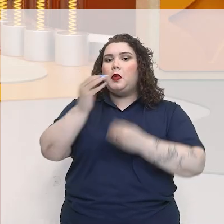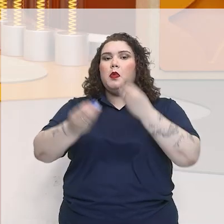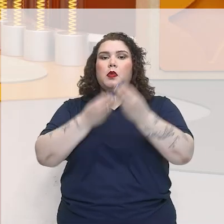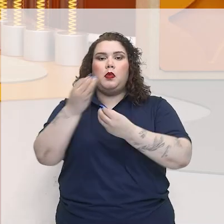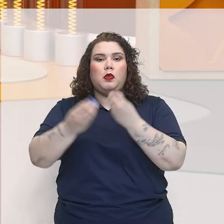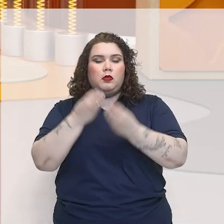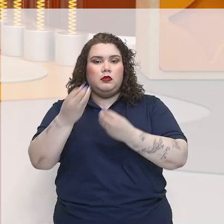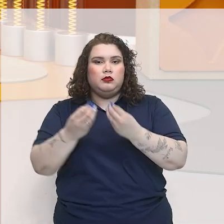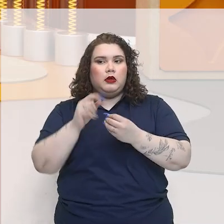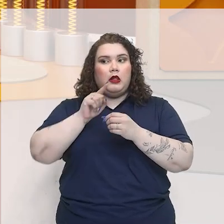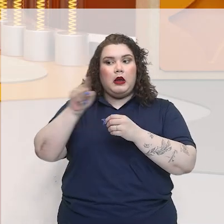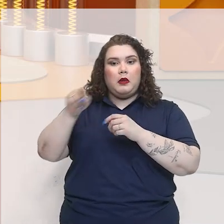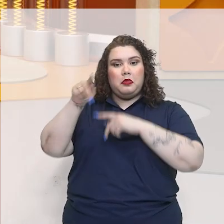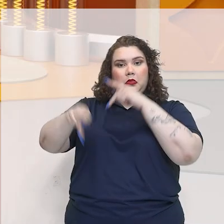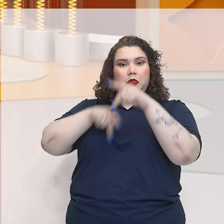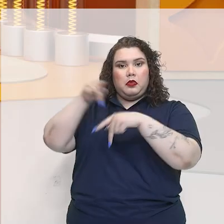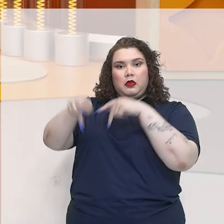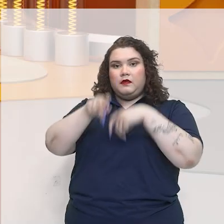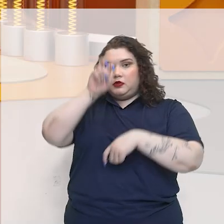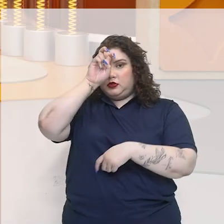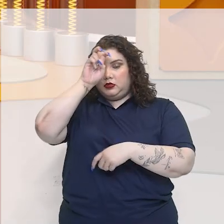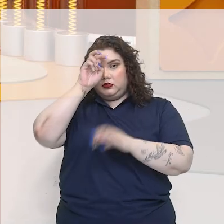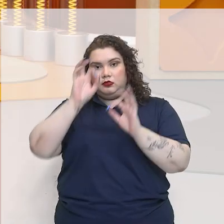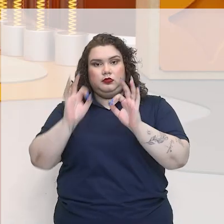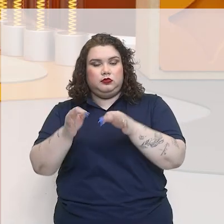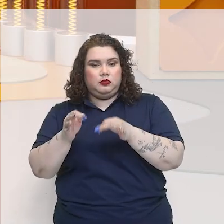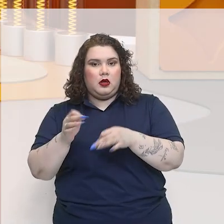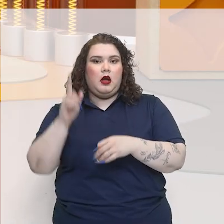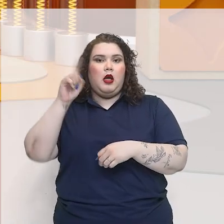lá para os egípcios, ok? Então, é um mito